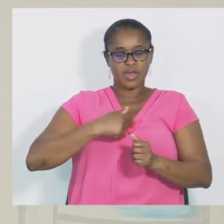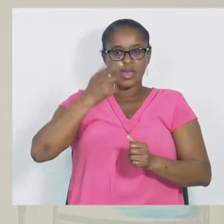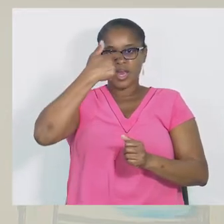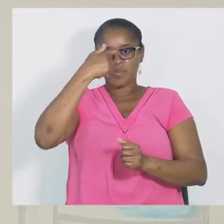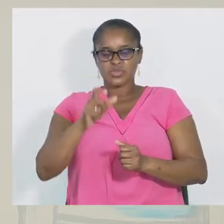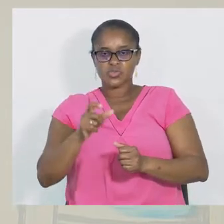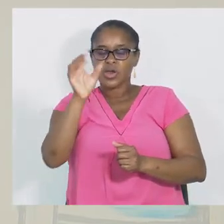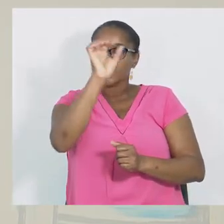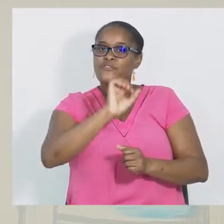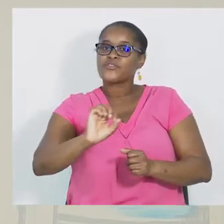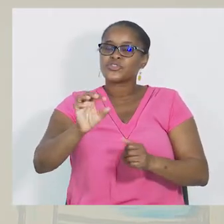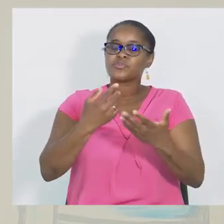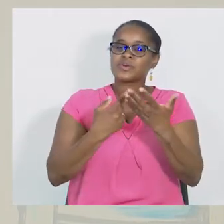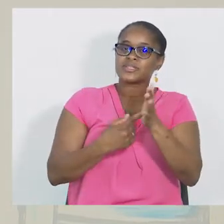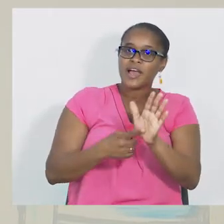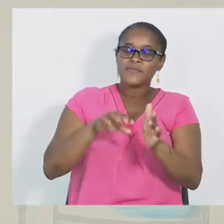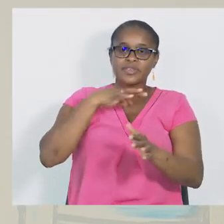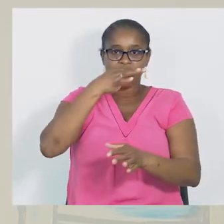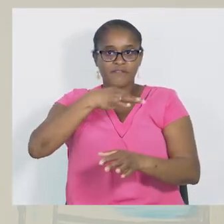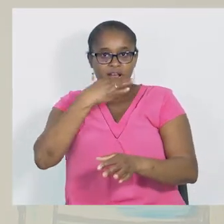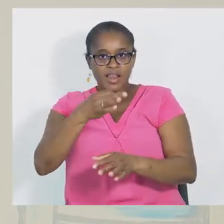manual. Agora reparem.